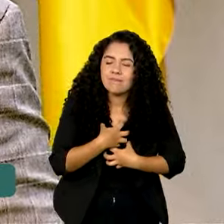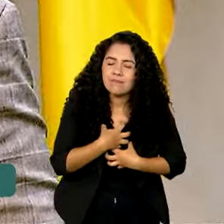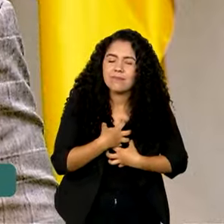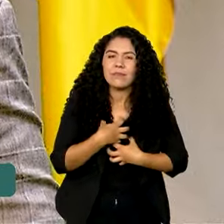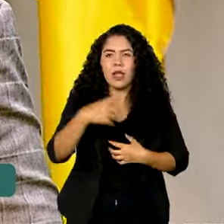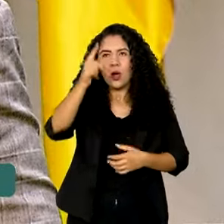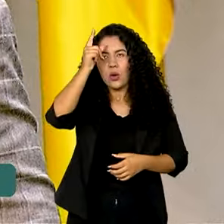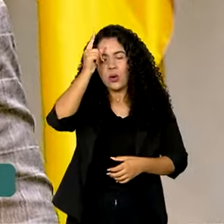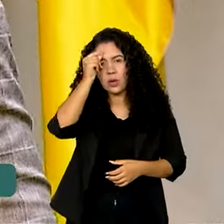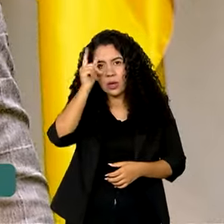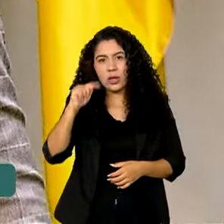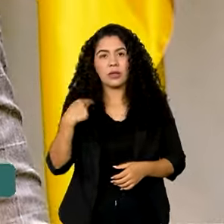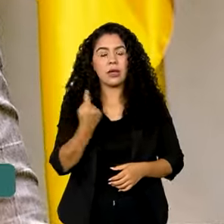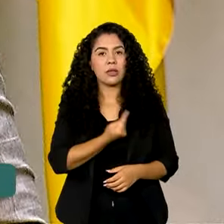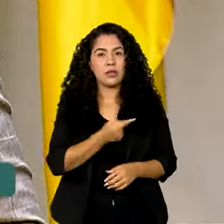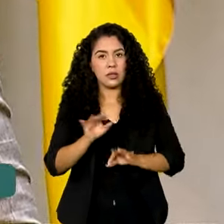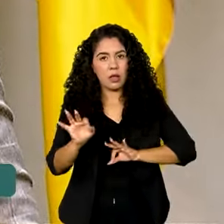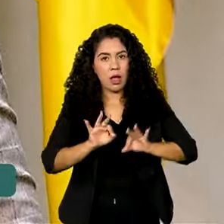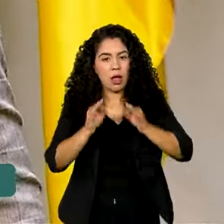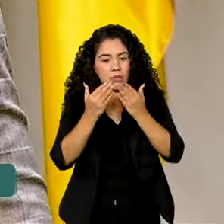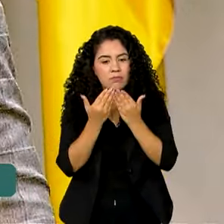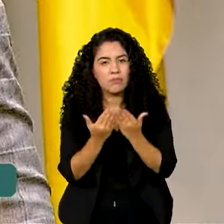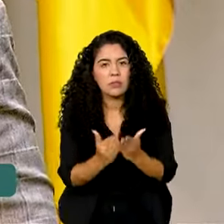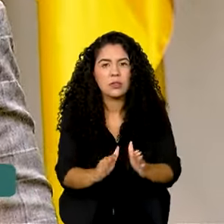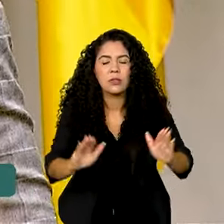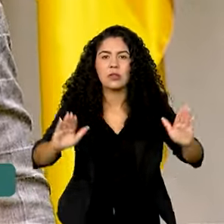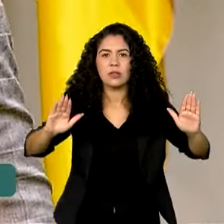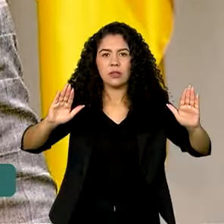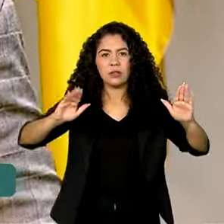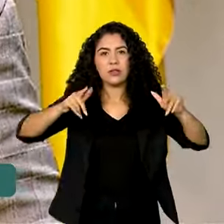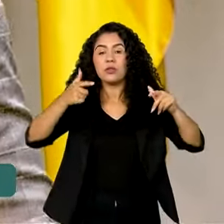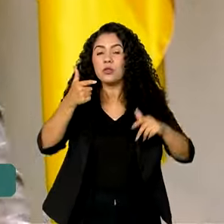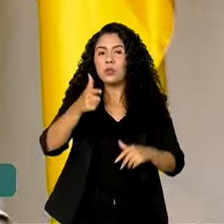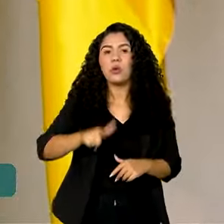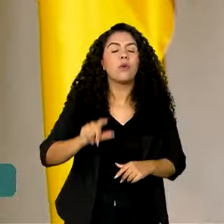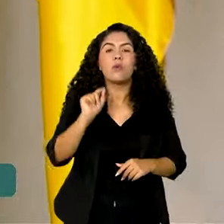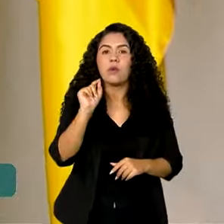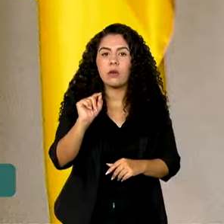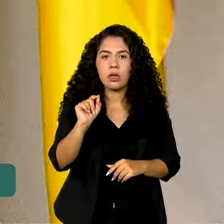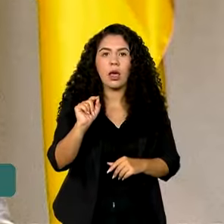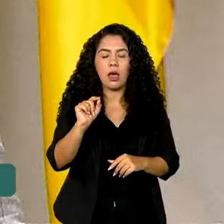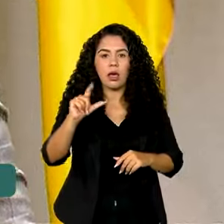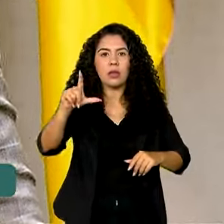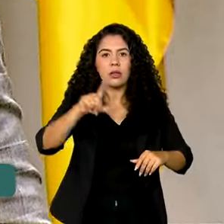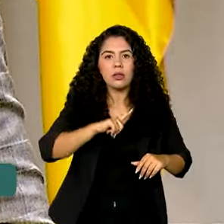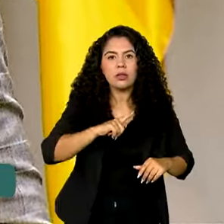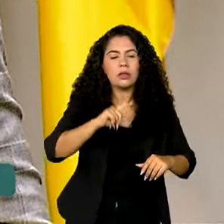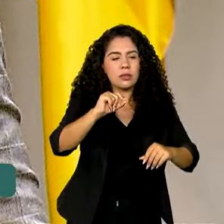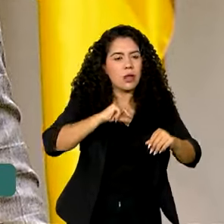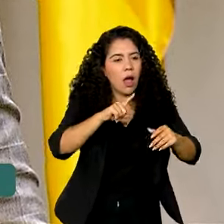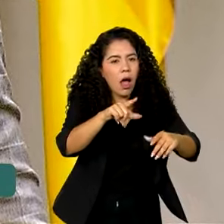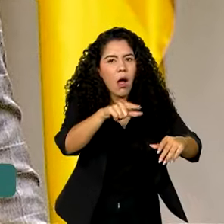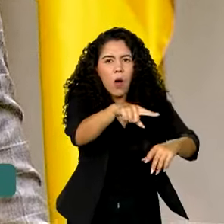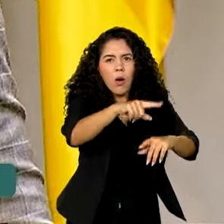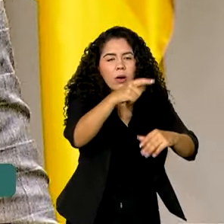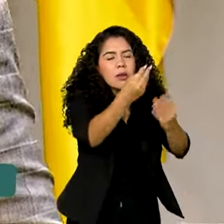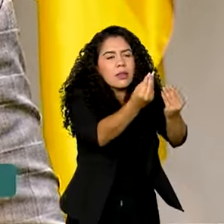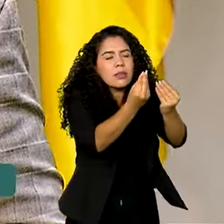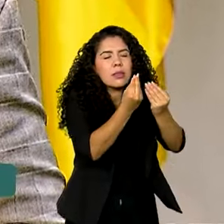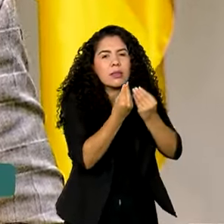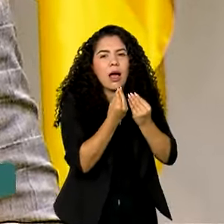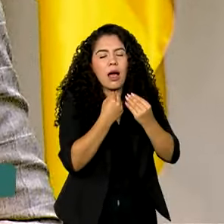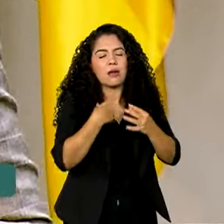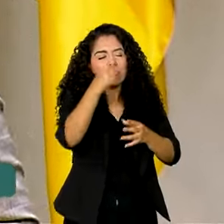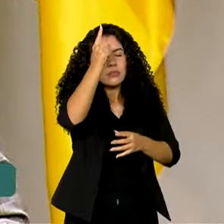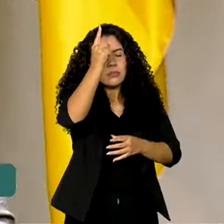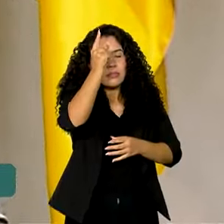nós estamos reabrindo uma fresta da janela. Uma fresta pela qual vai entrar uma réstia de sol. Um sol que aquece um pouco a